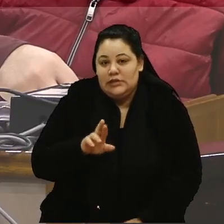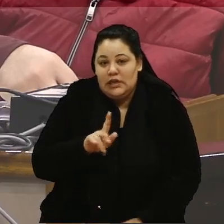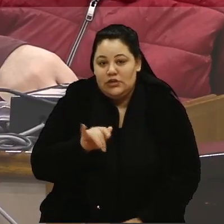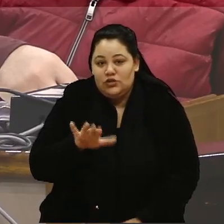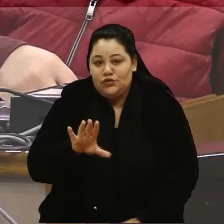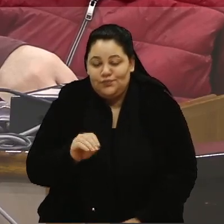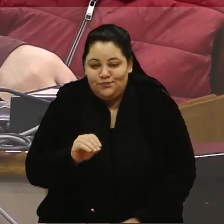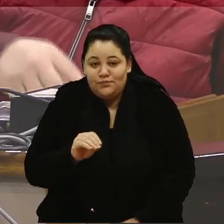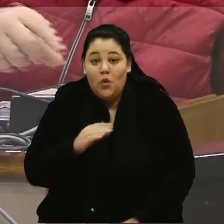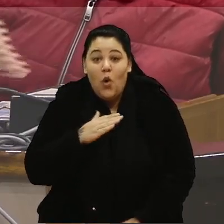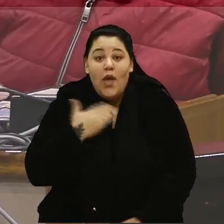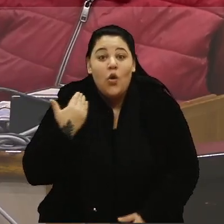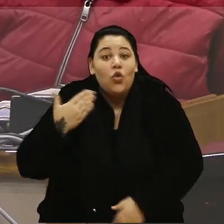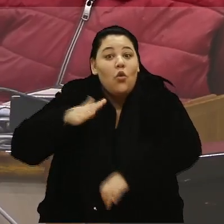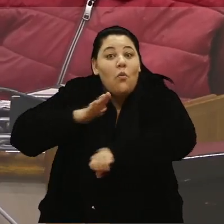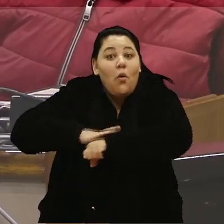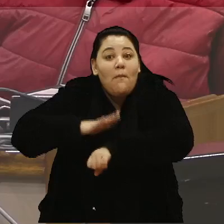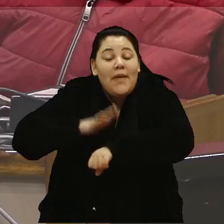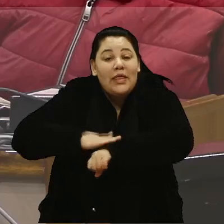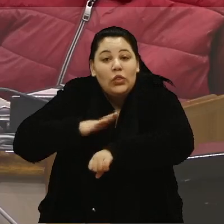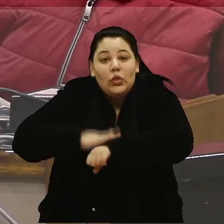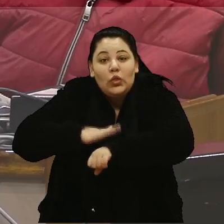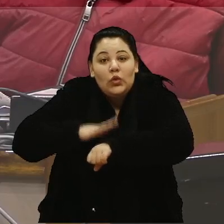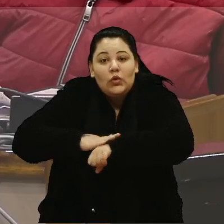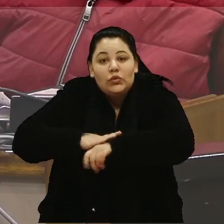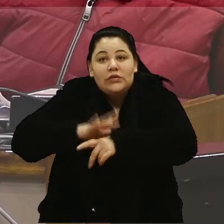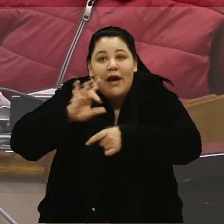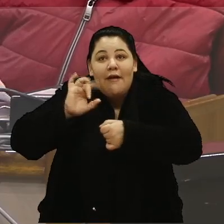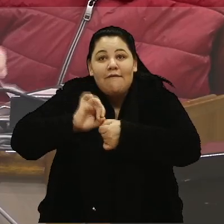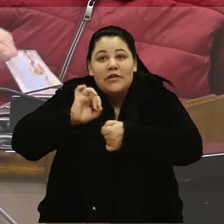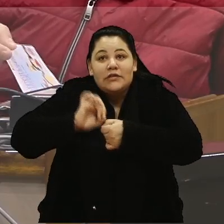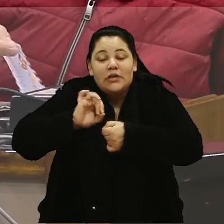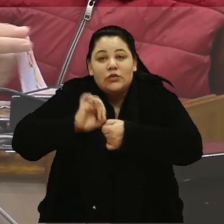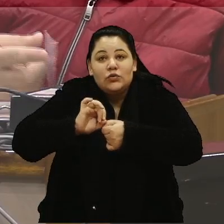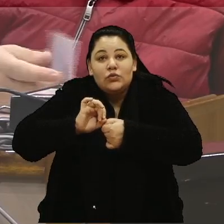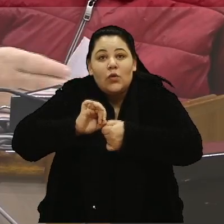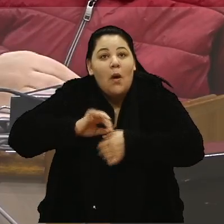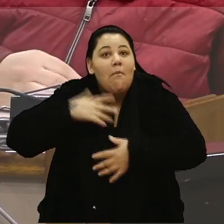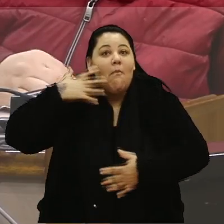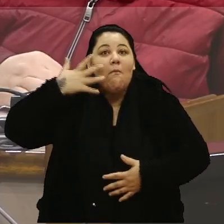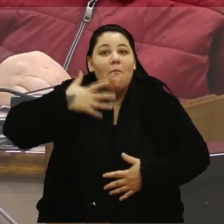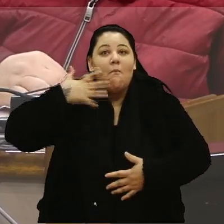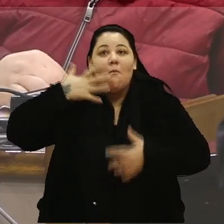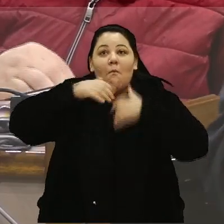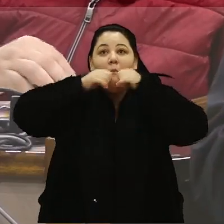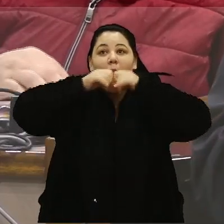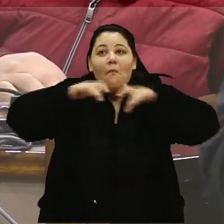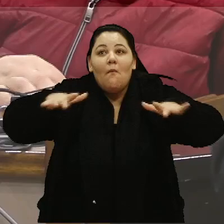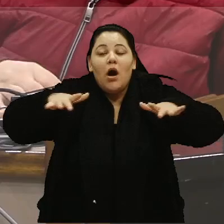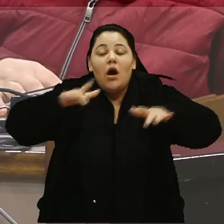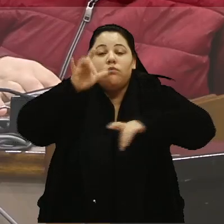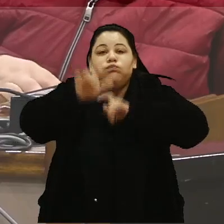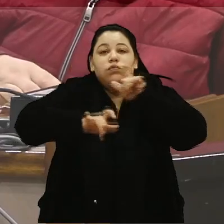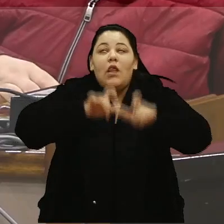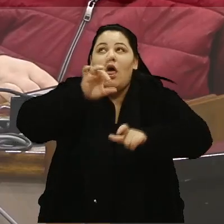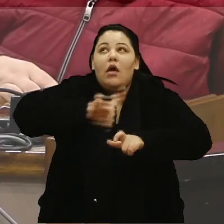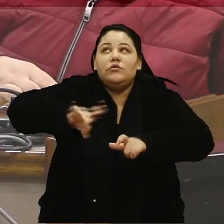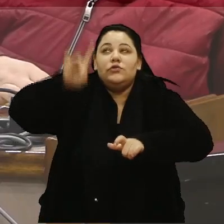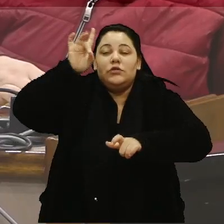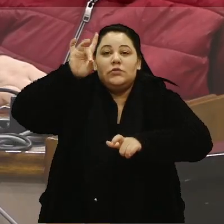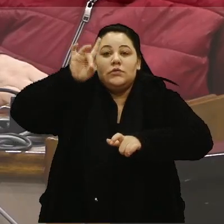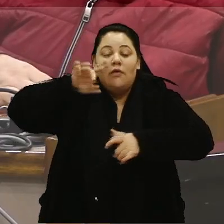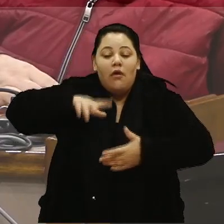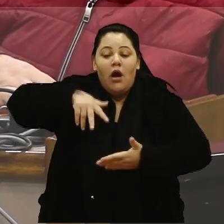enquanto fazia o que mais amava, ministrava a palavra de Deus, testemunhando sua fé e dedicação diante